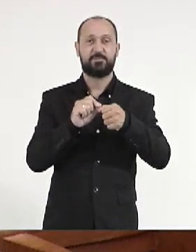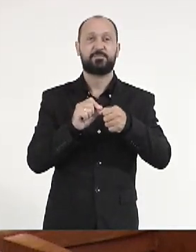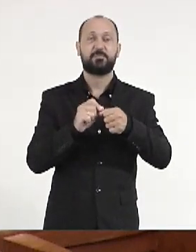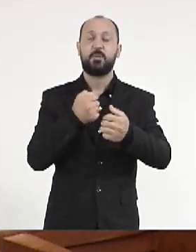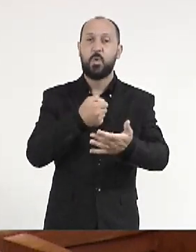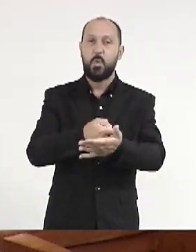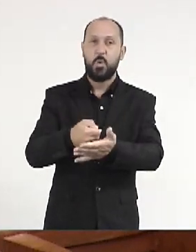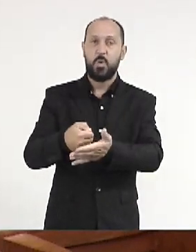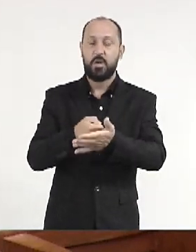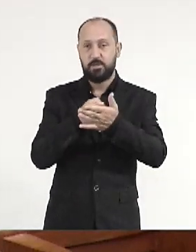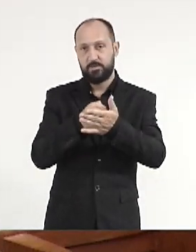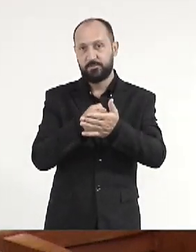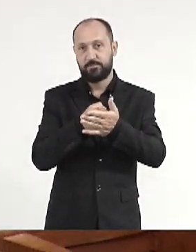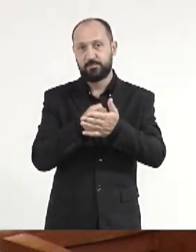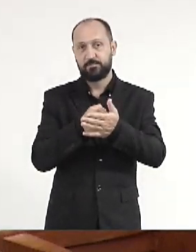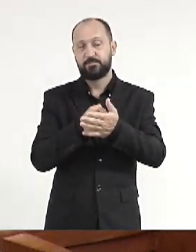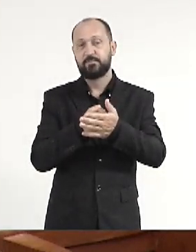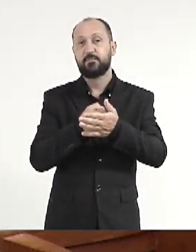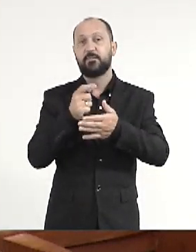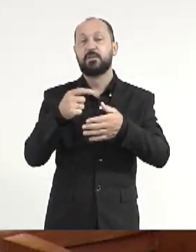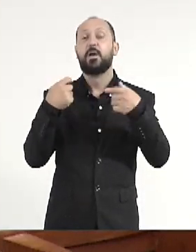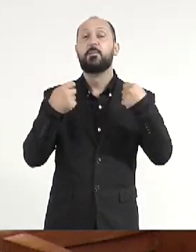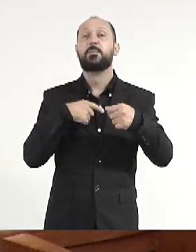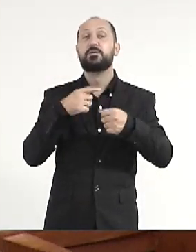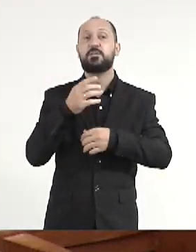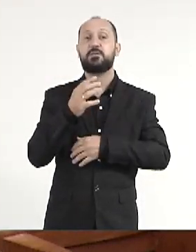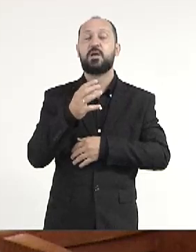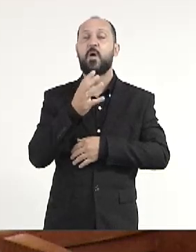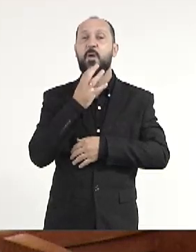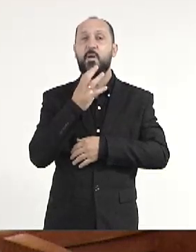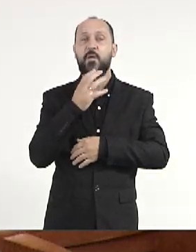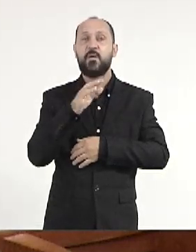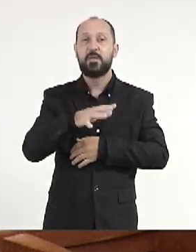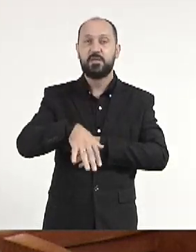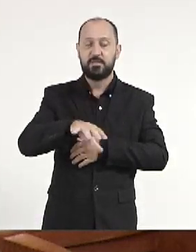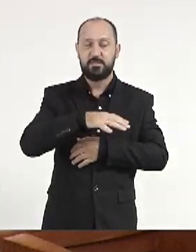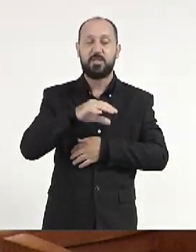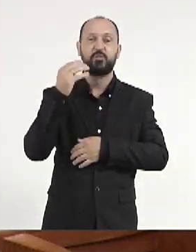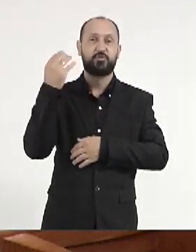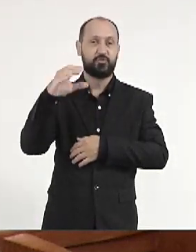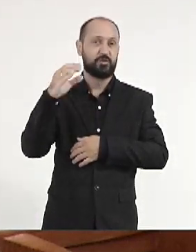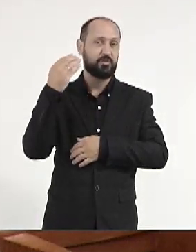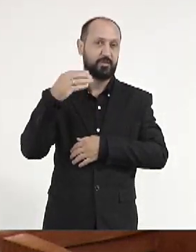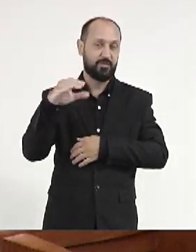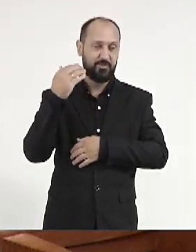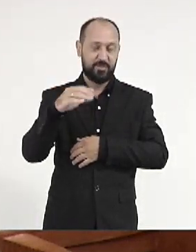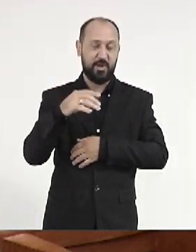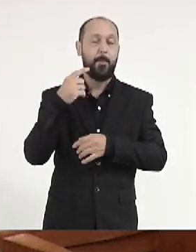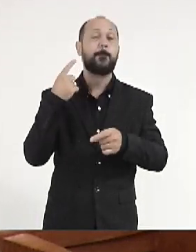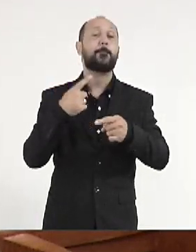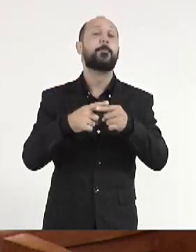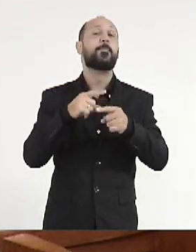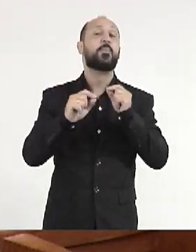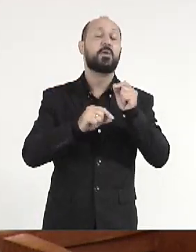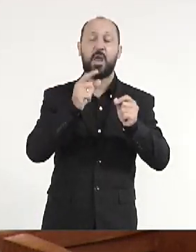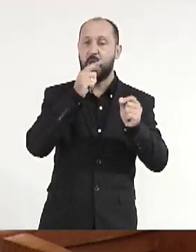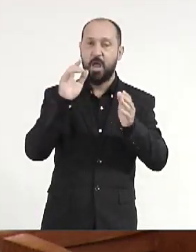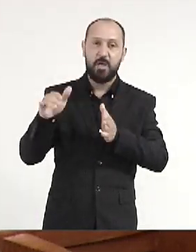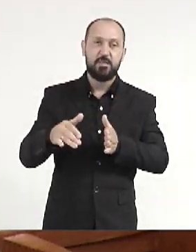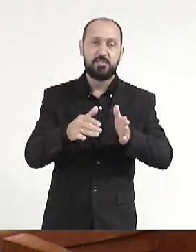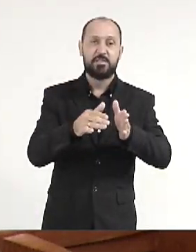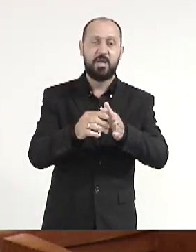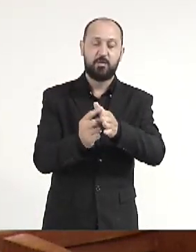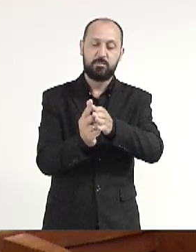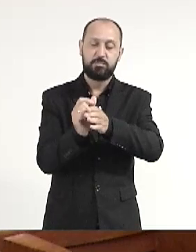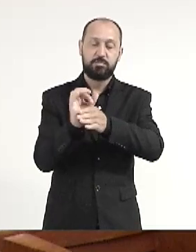garantir um plano, é necessário conhecimento científico sobre o porquê as águas não estão